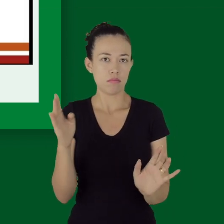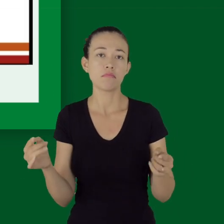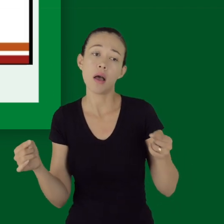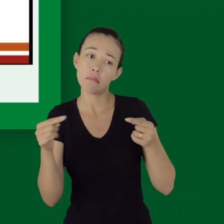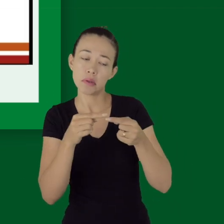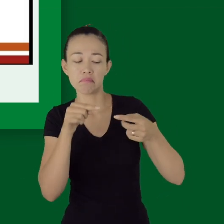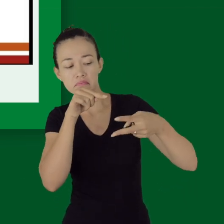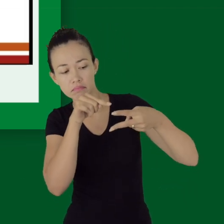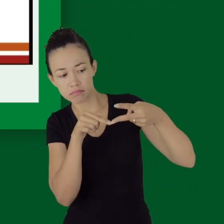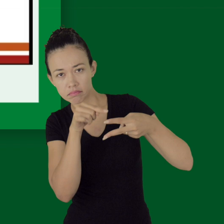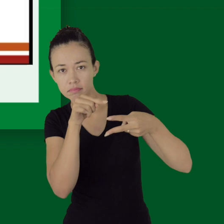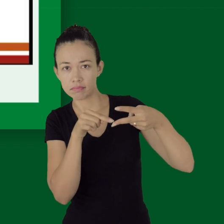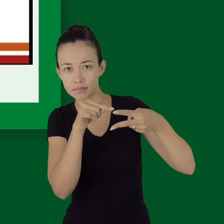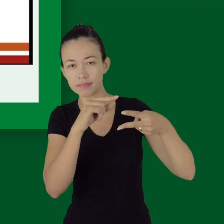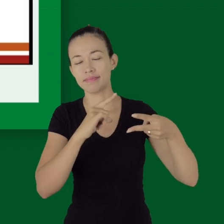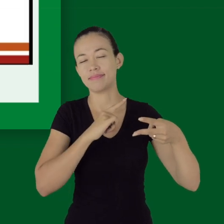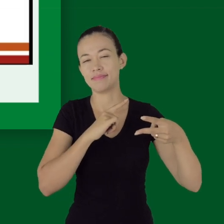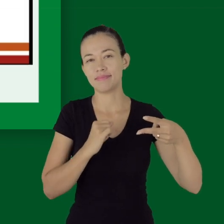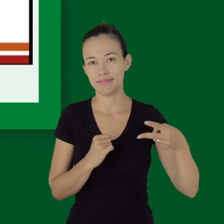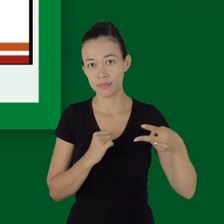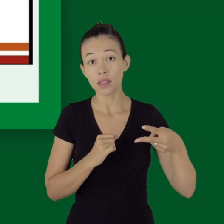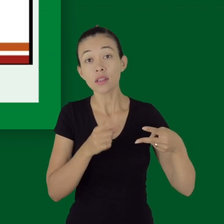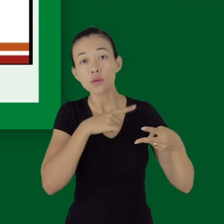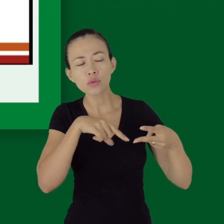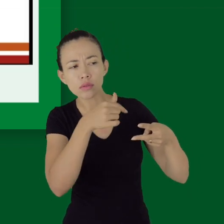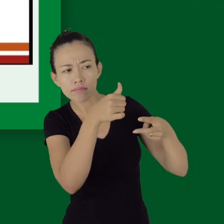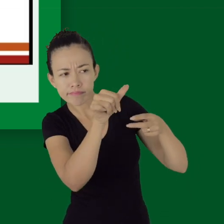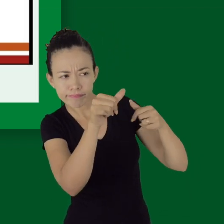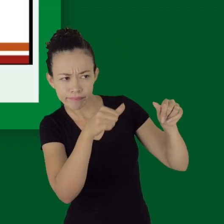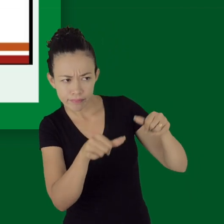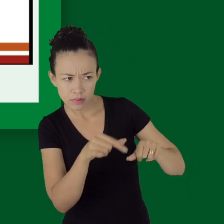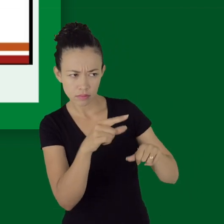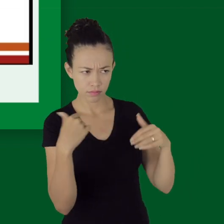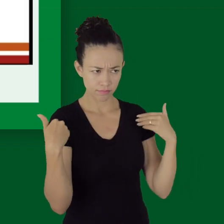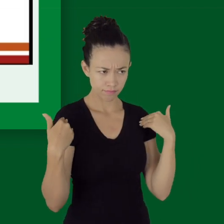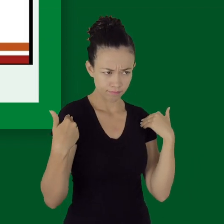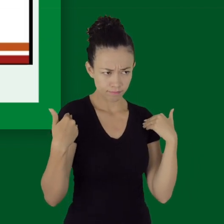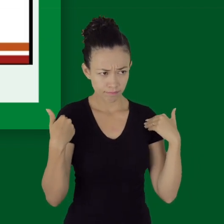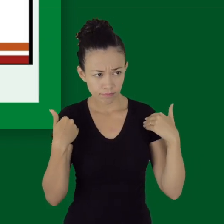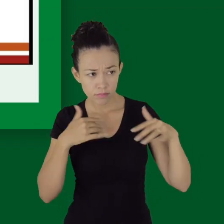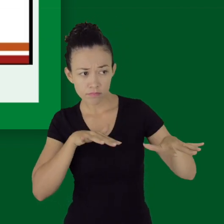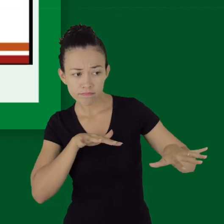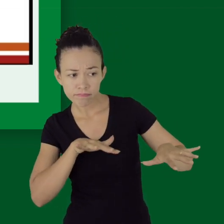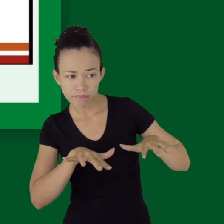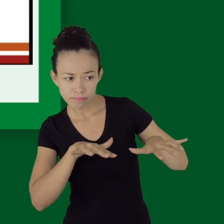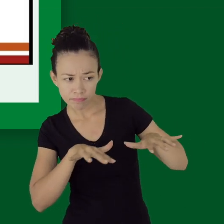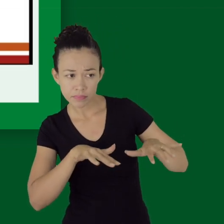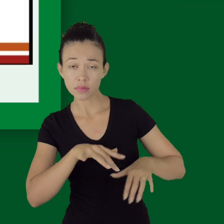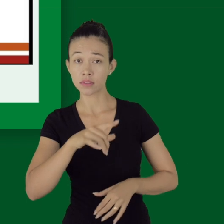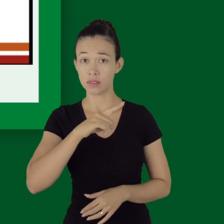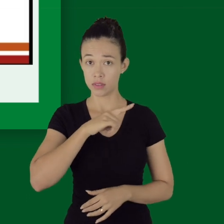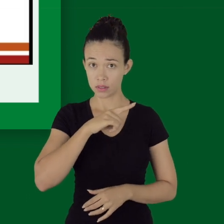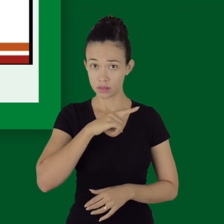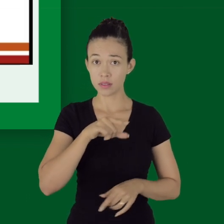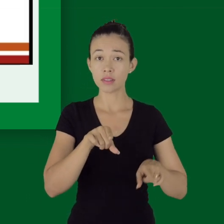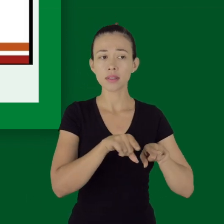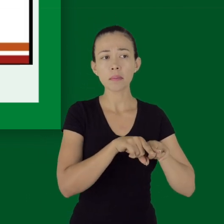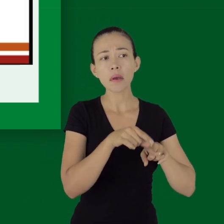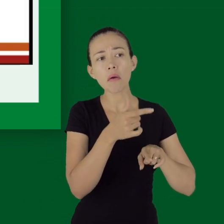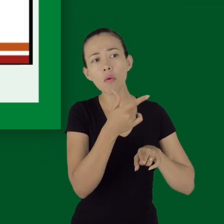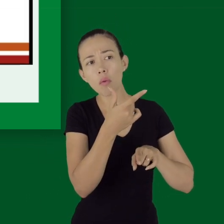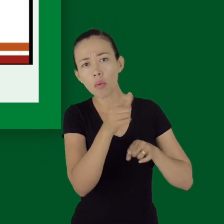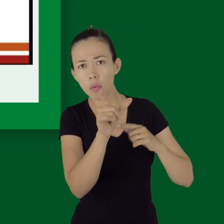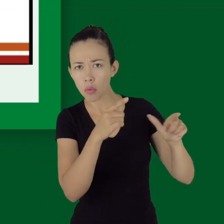principais grupos, seja de miótomos, seja de dermátomos. Então, no momento em que se faz essa avaliação